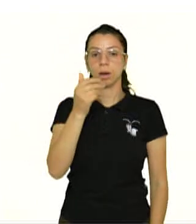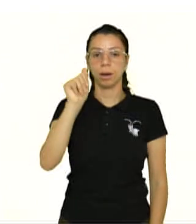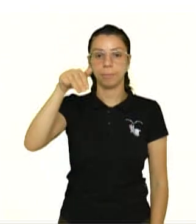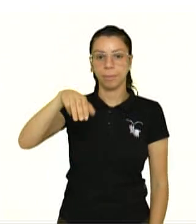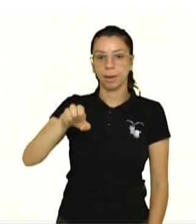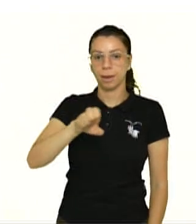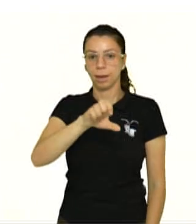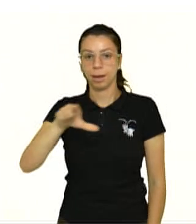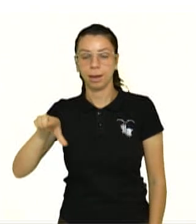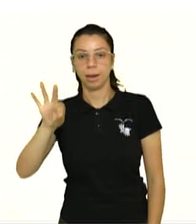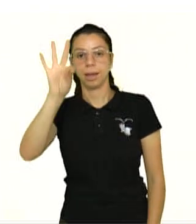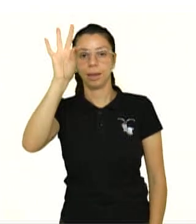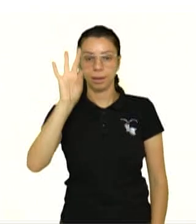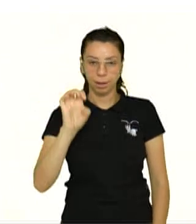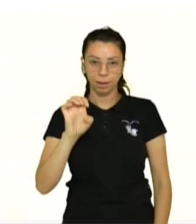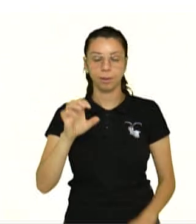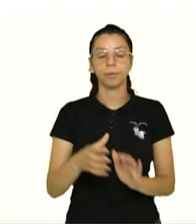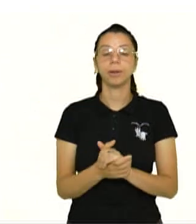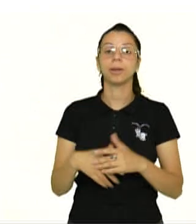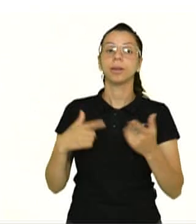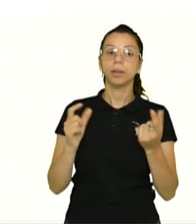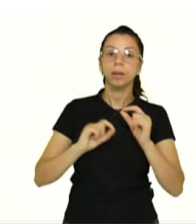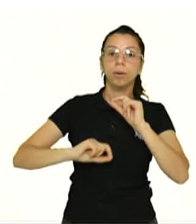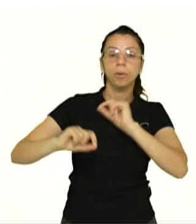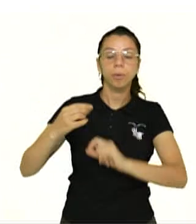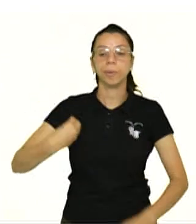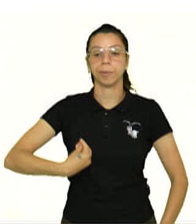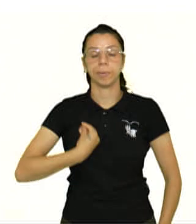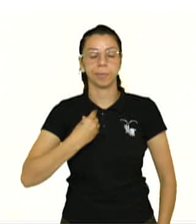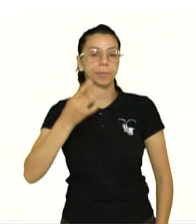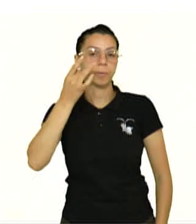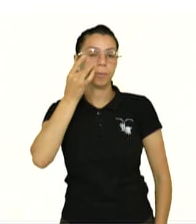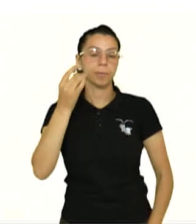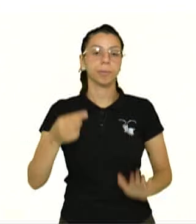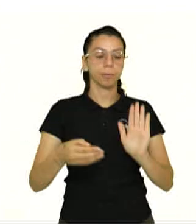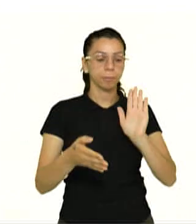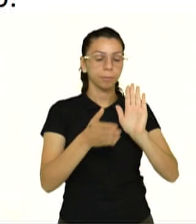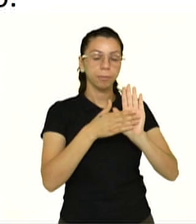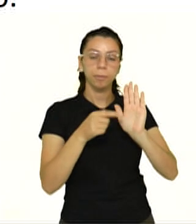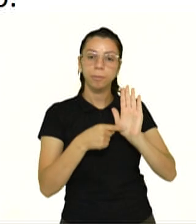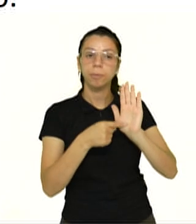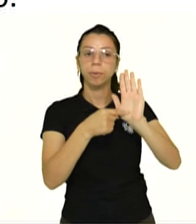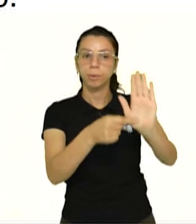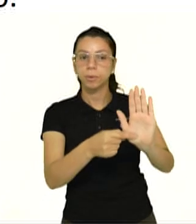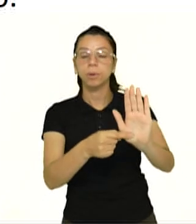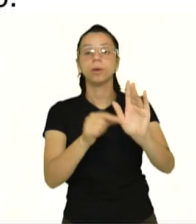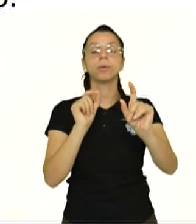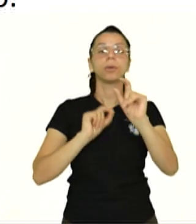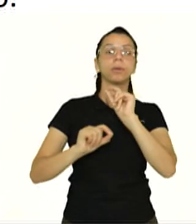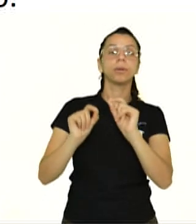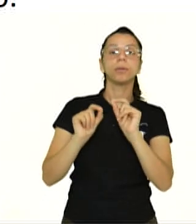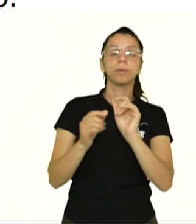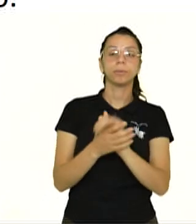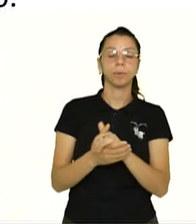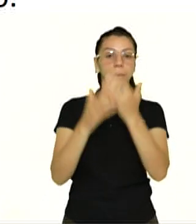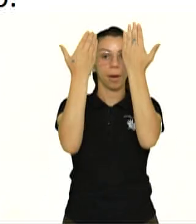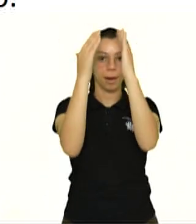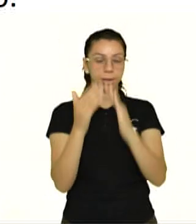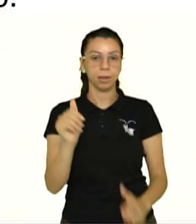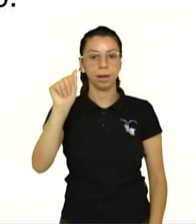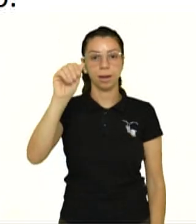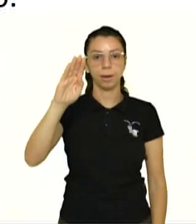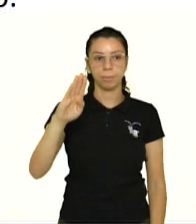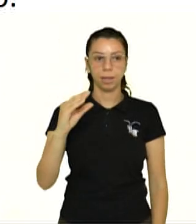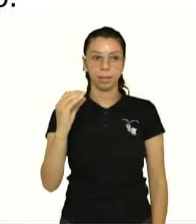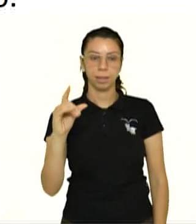ser considerado um precursor do existencialismo, ao enfatizar a tensão entre... Analise bem as